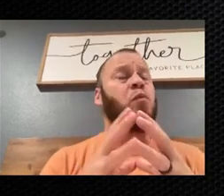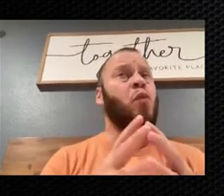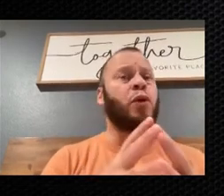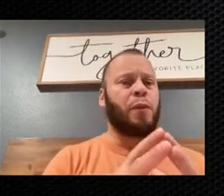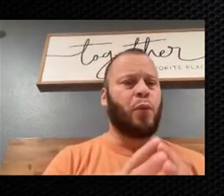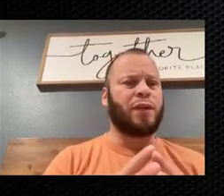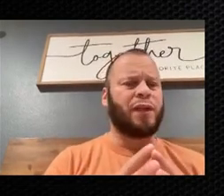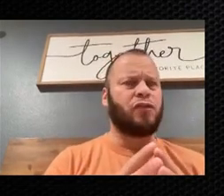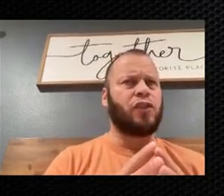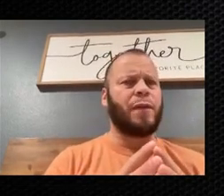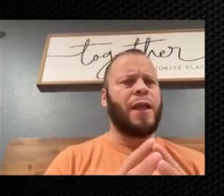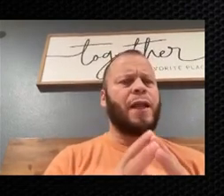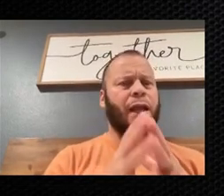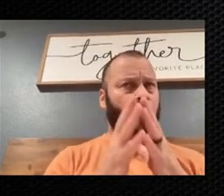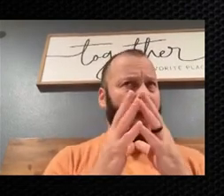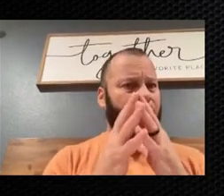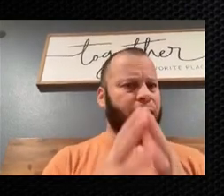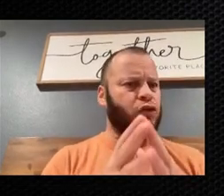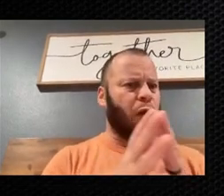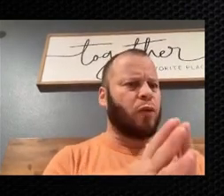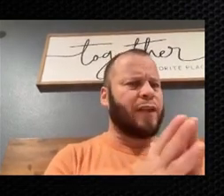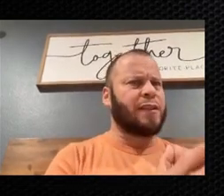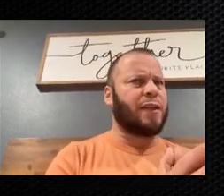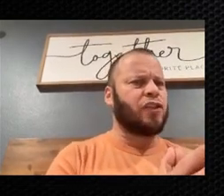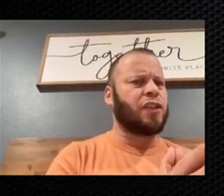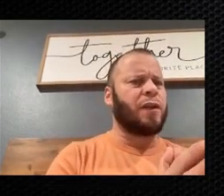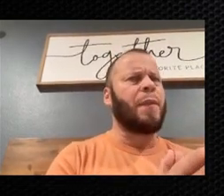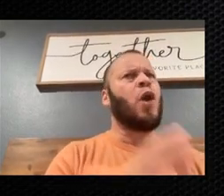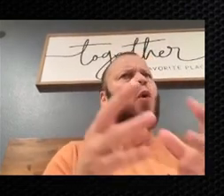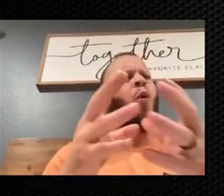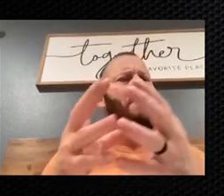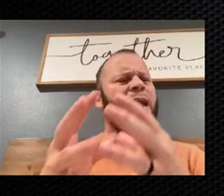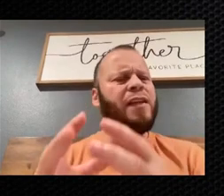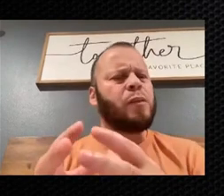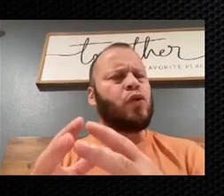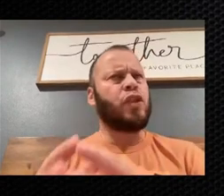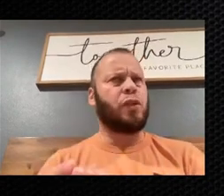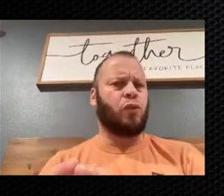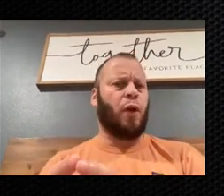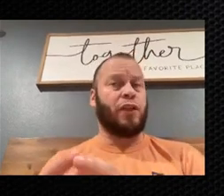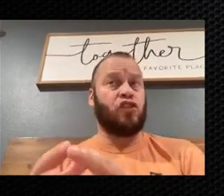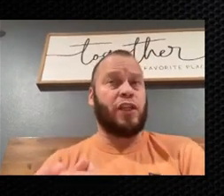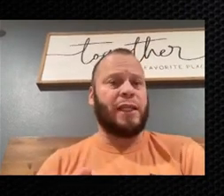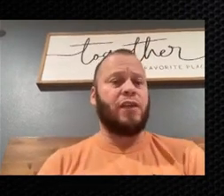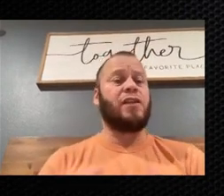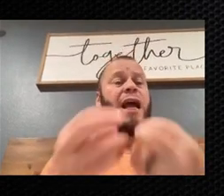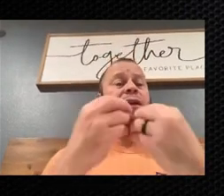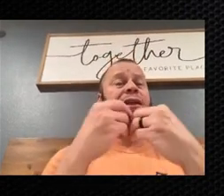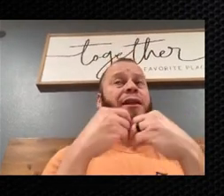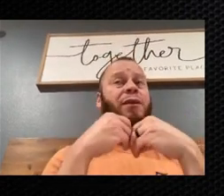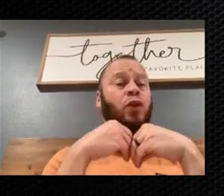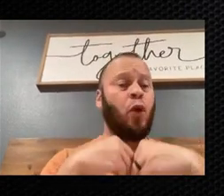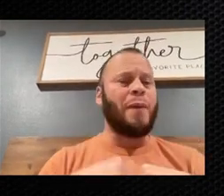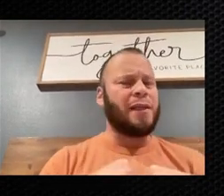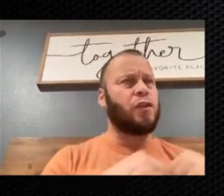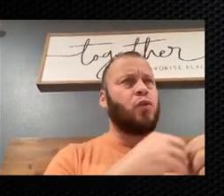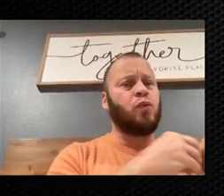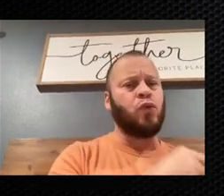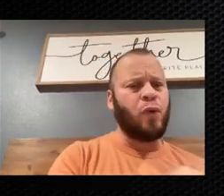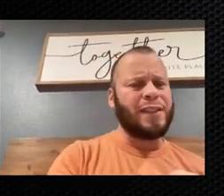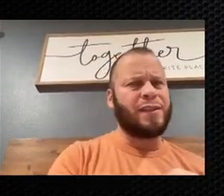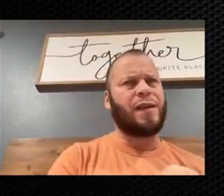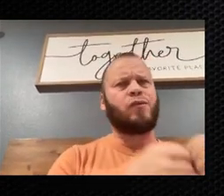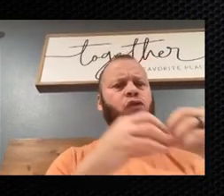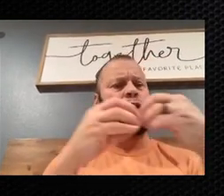coisas muito importantes Então é isso que acontece na China o mesmo Tik Tok chinês no Brasil